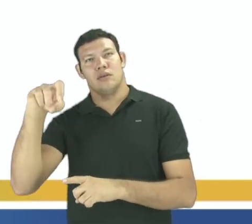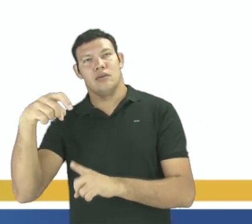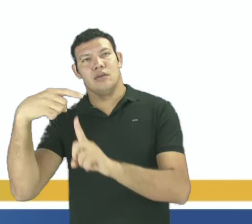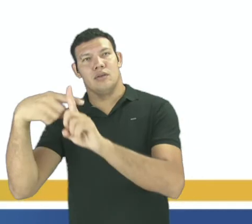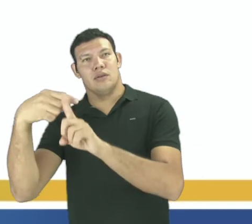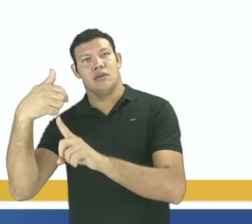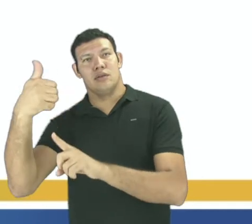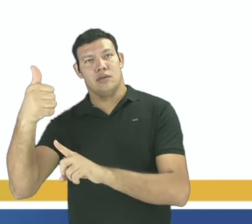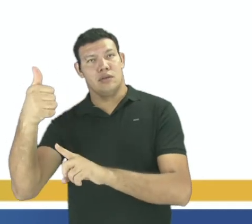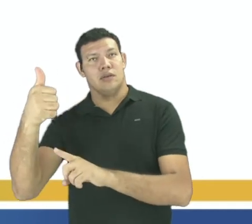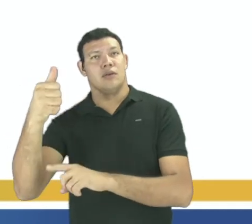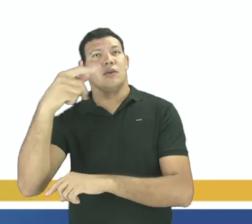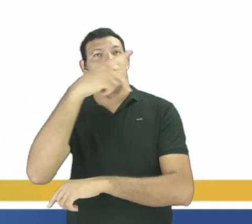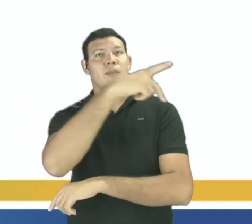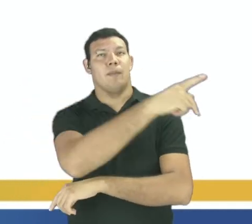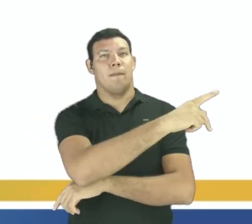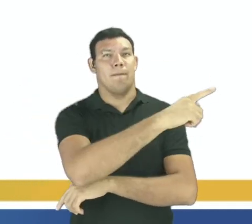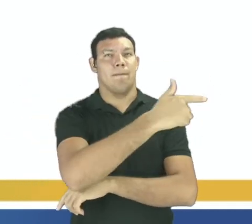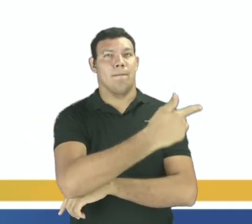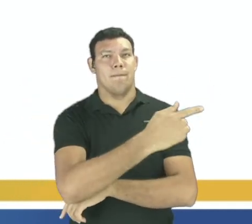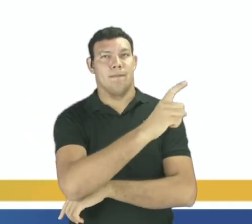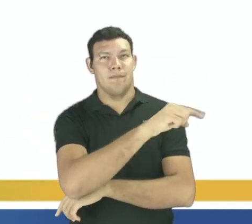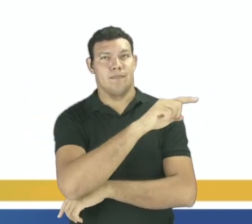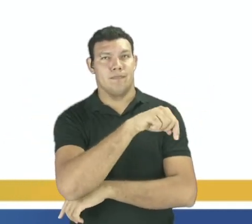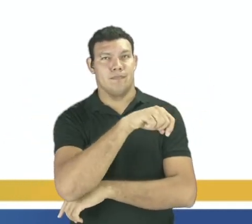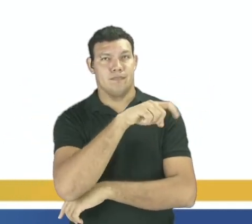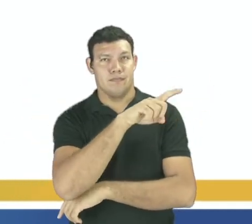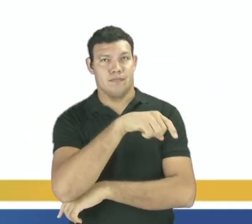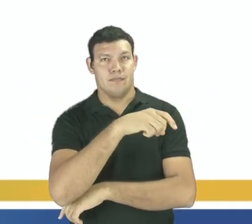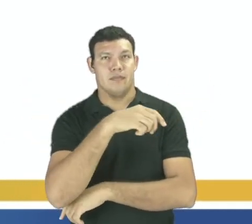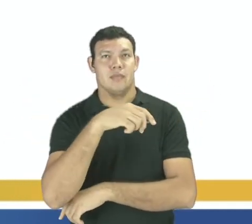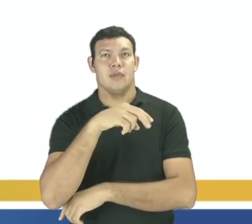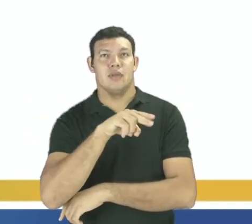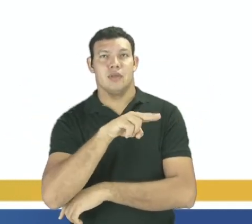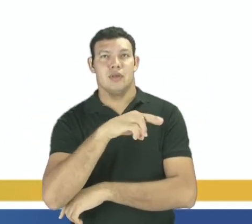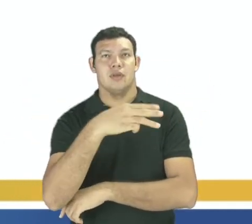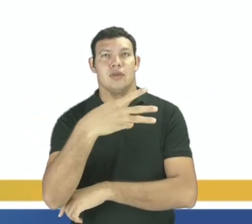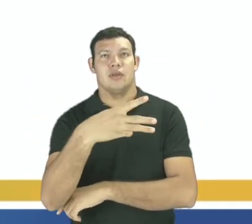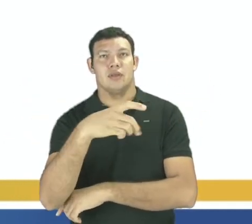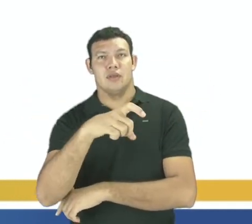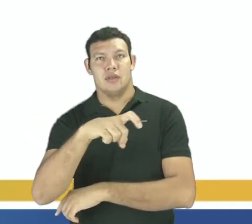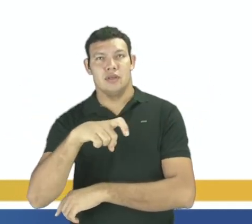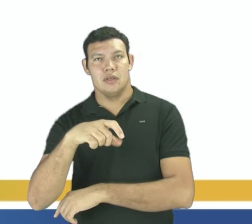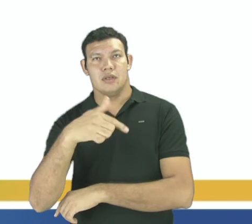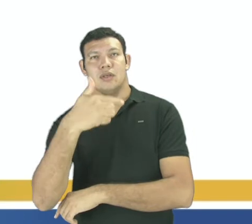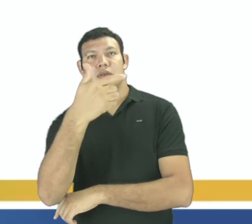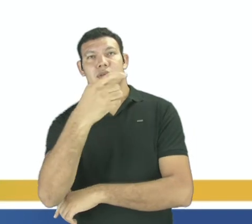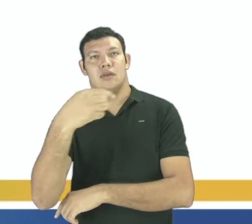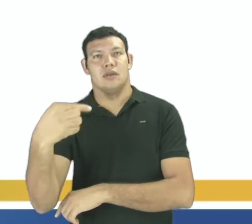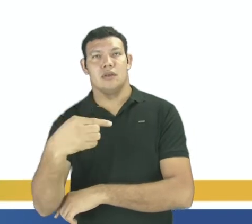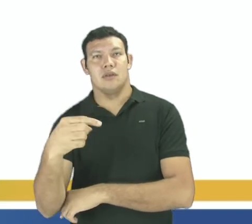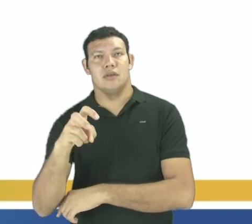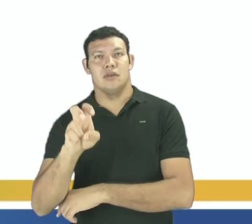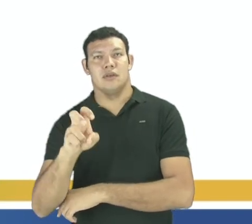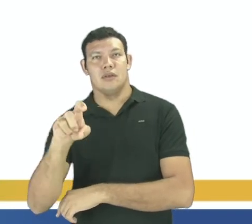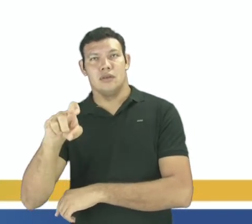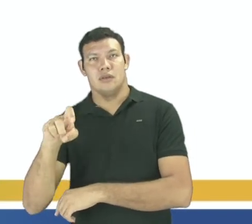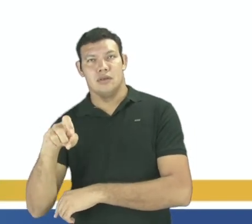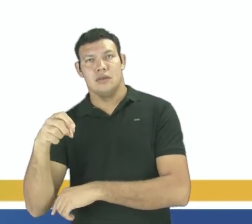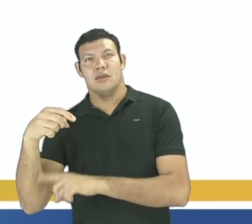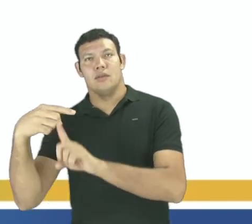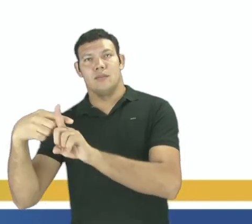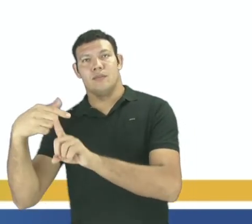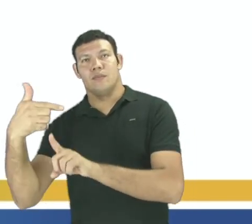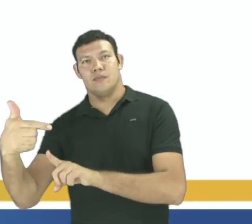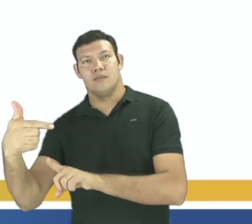ao quadrado menos 5x mais 2 e P3 de x igual a 3x menos